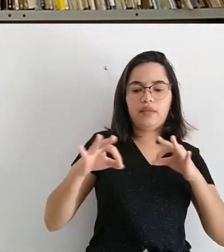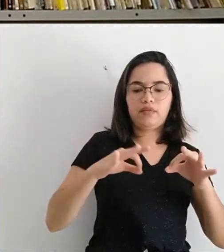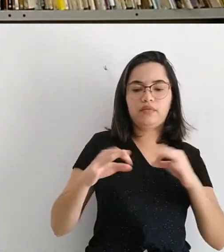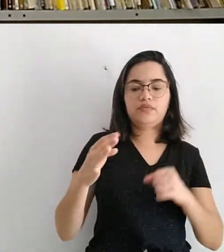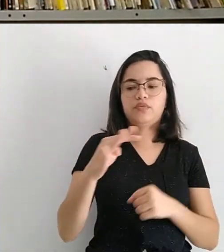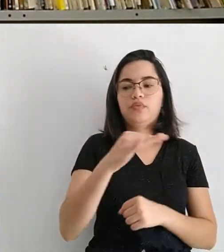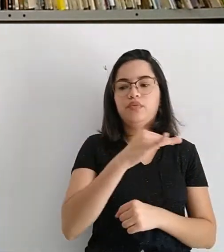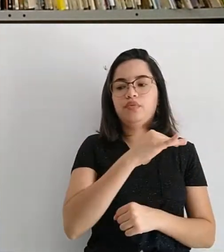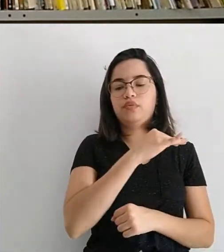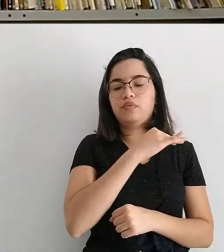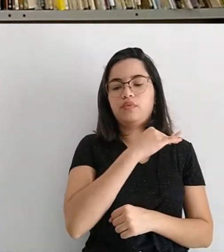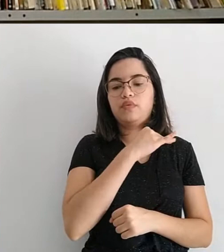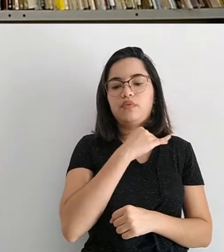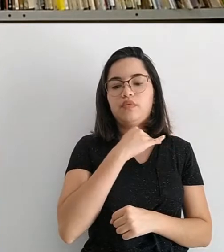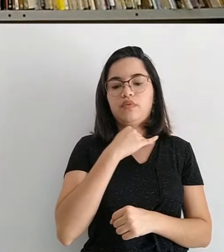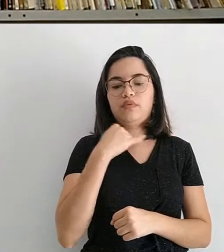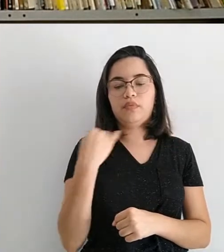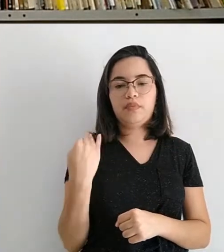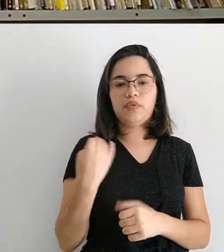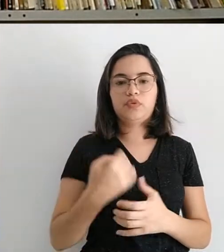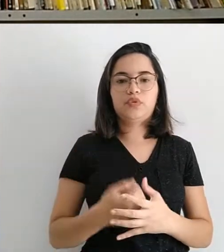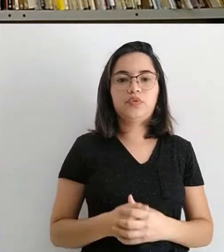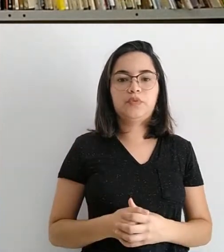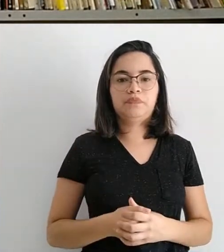planejou a morte do